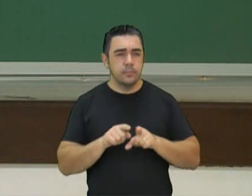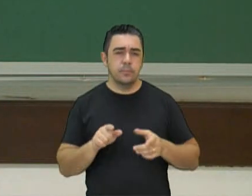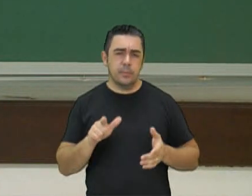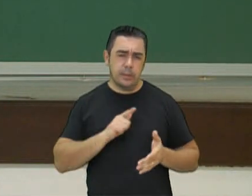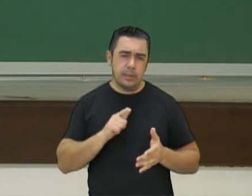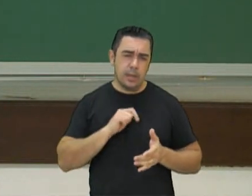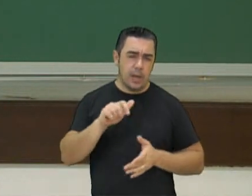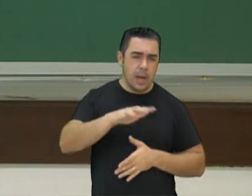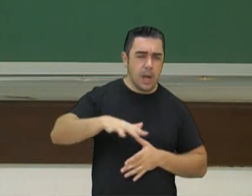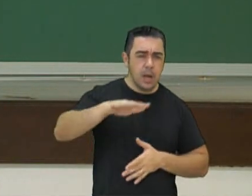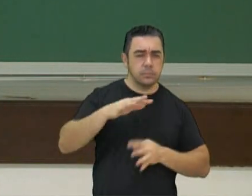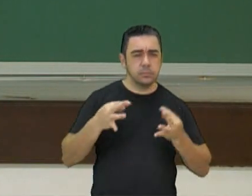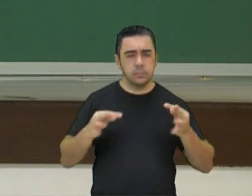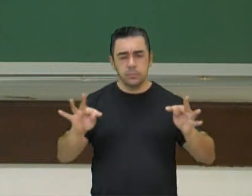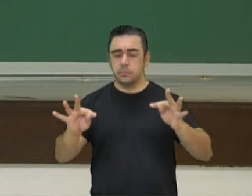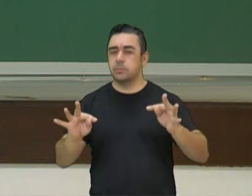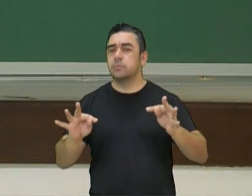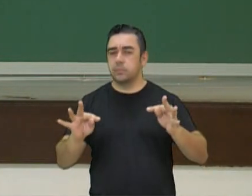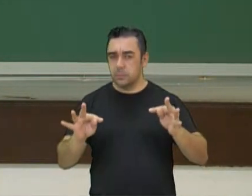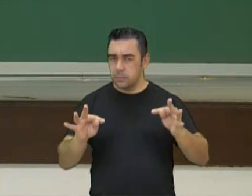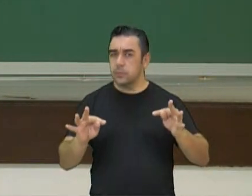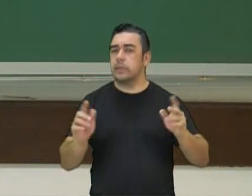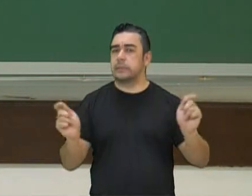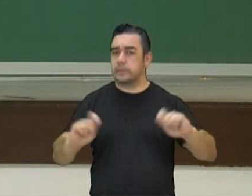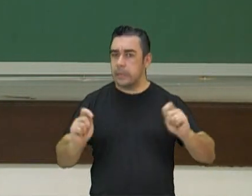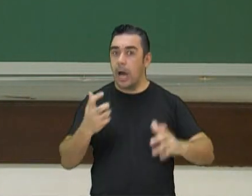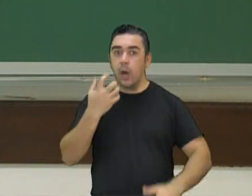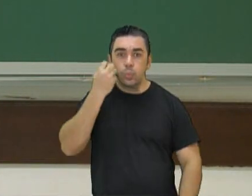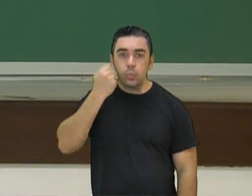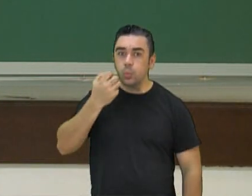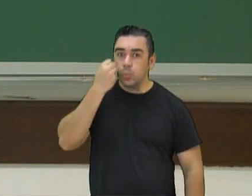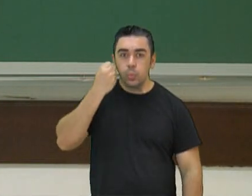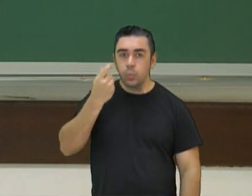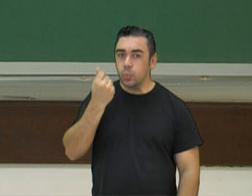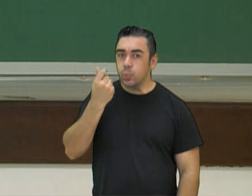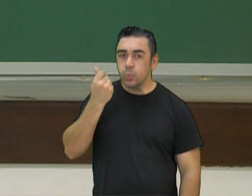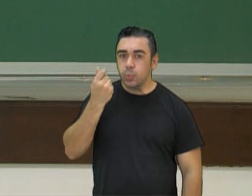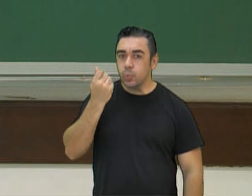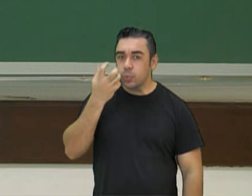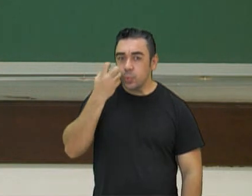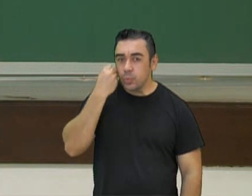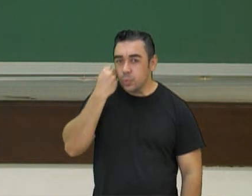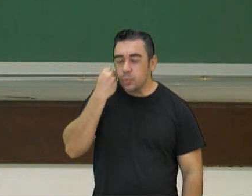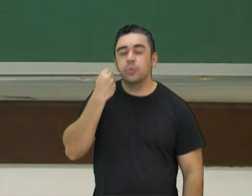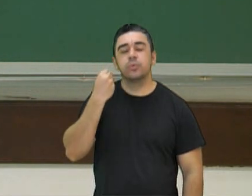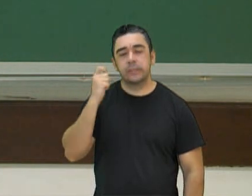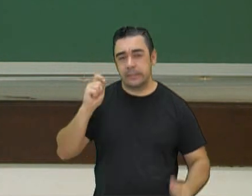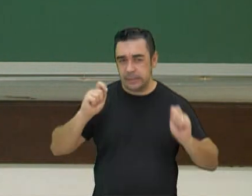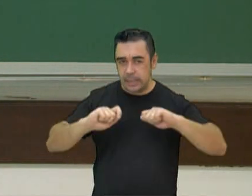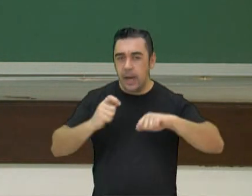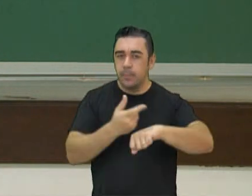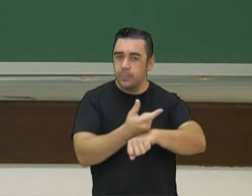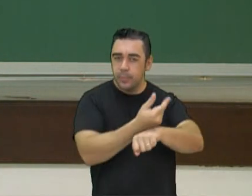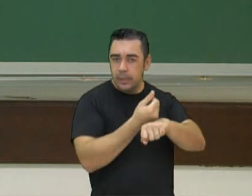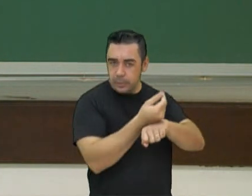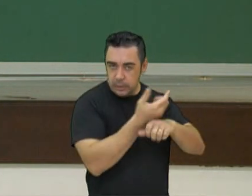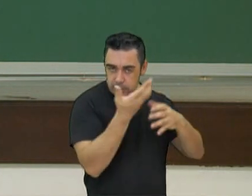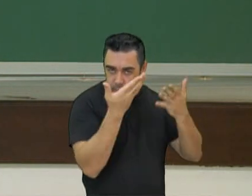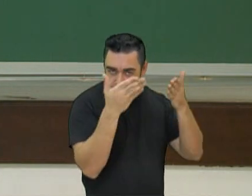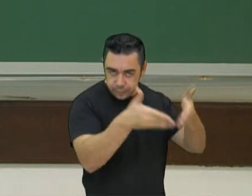esse campo da tecnologia é muito lucrativo, né, para os negócios do capitalismo,